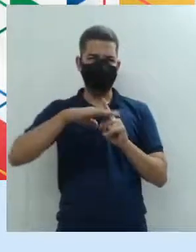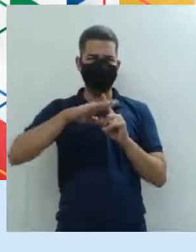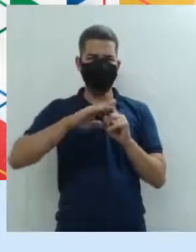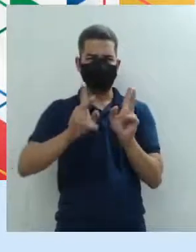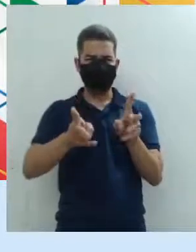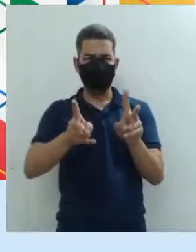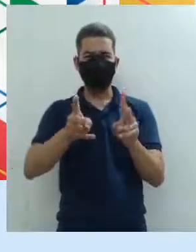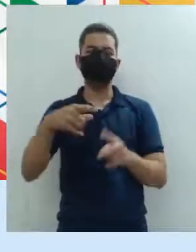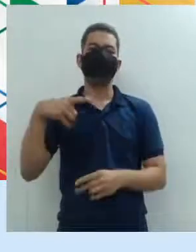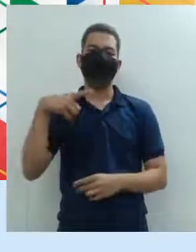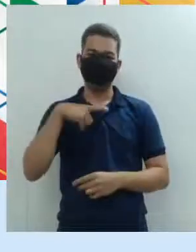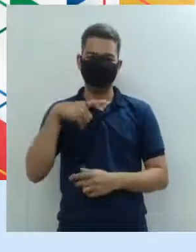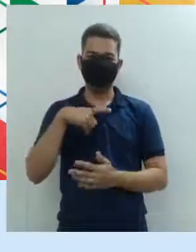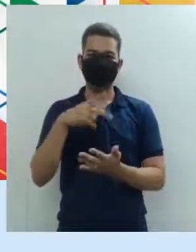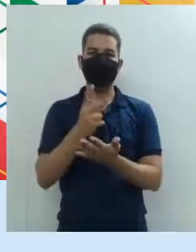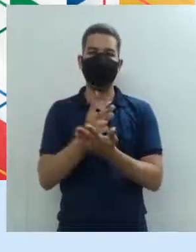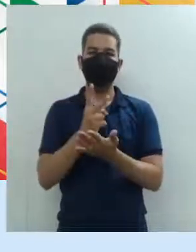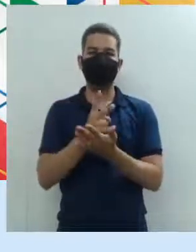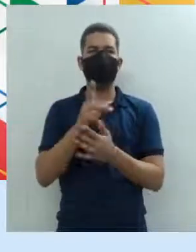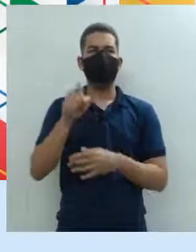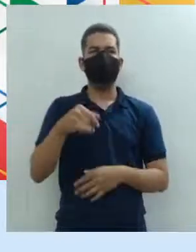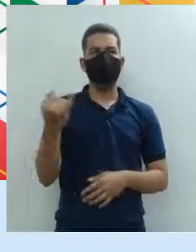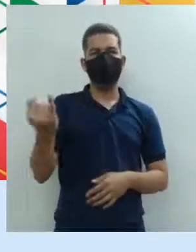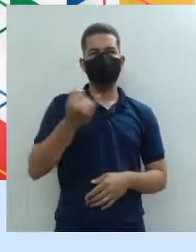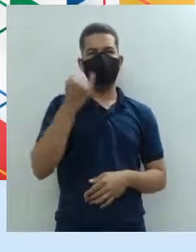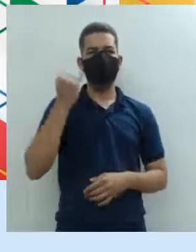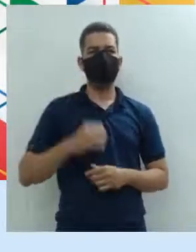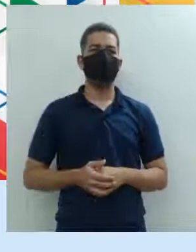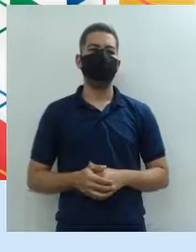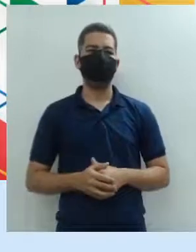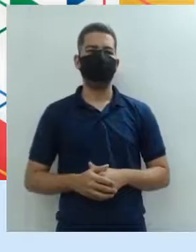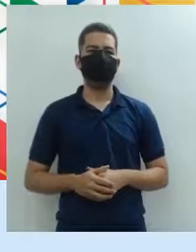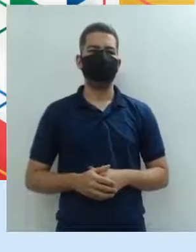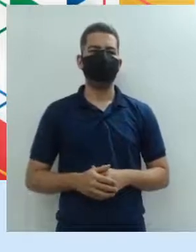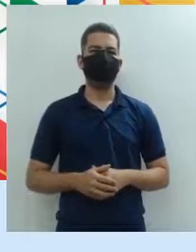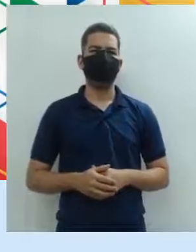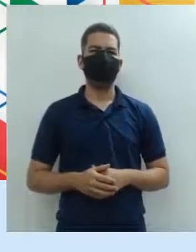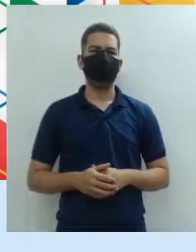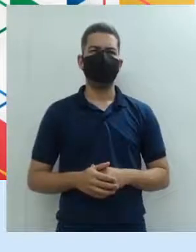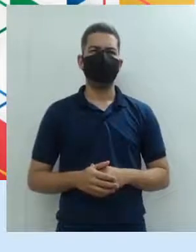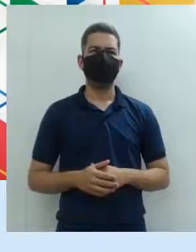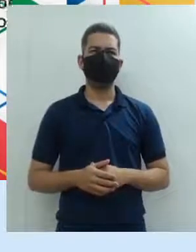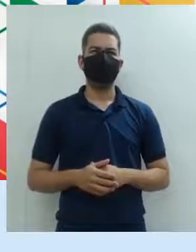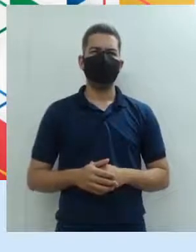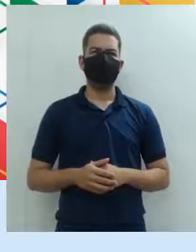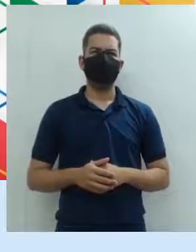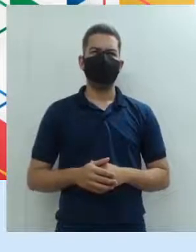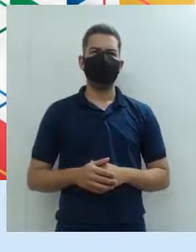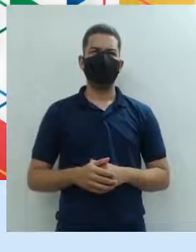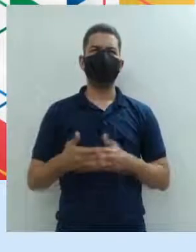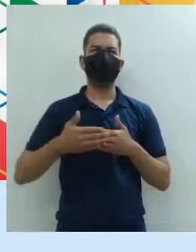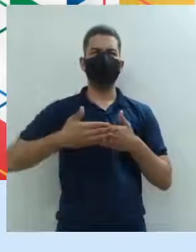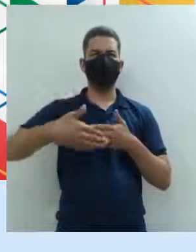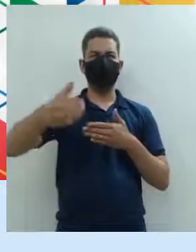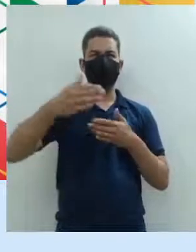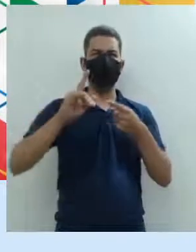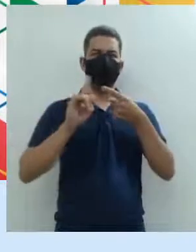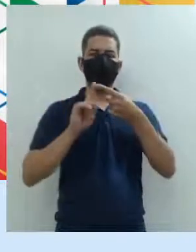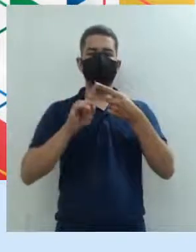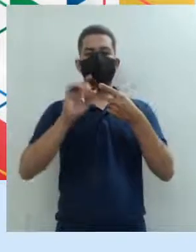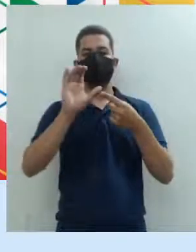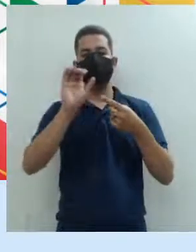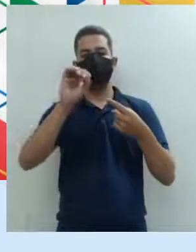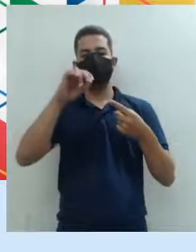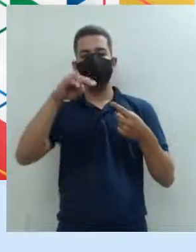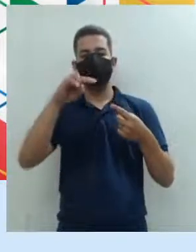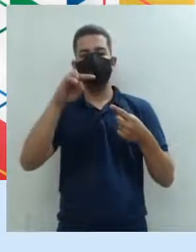Sim, sempre vai acontecer. Então, importantíssimo aí. Vamos lá. Avançando aqui, vamos falar sobre a condução térmica,